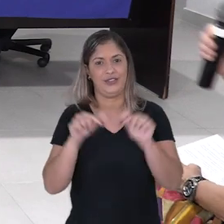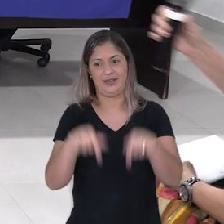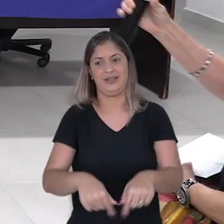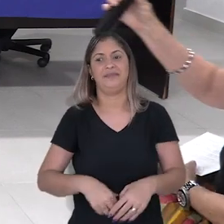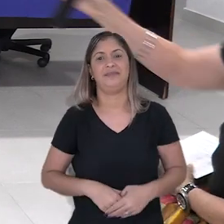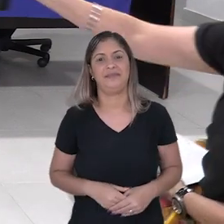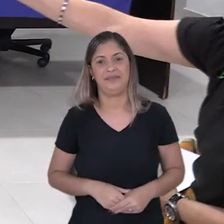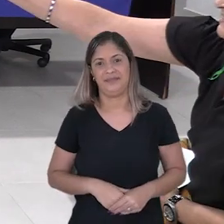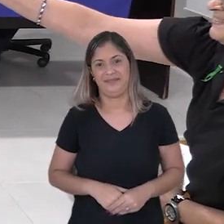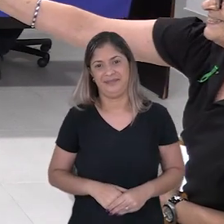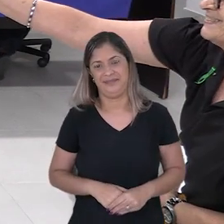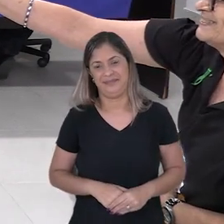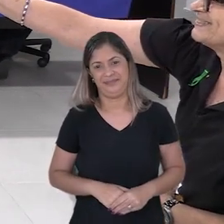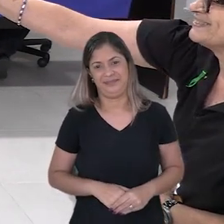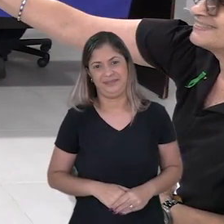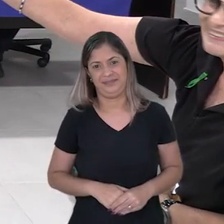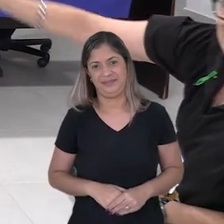gente. Obrigada.